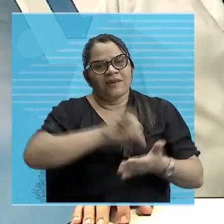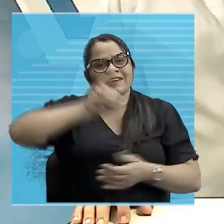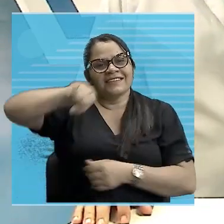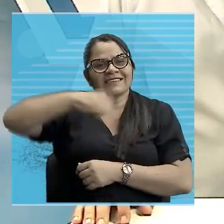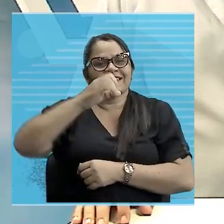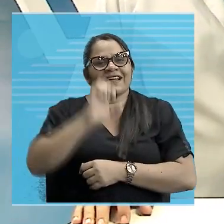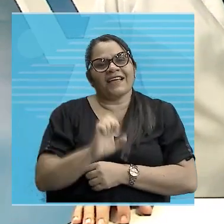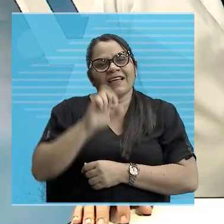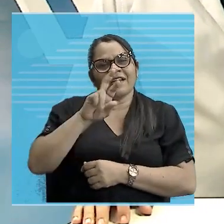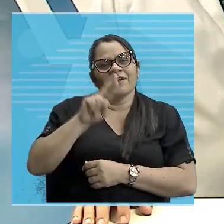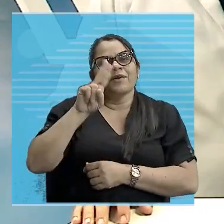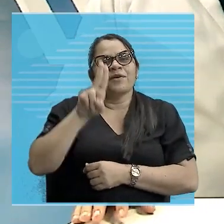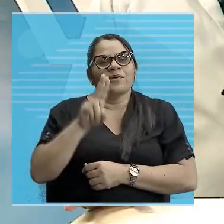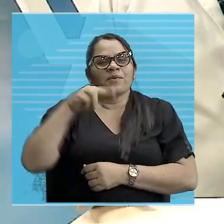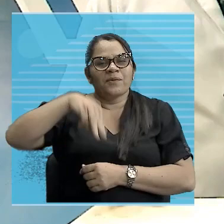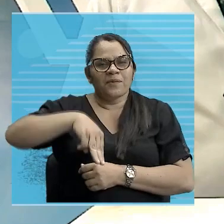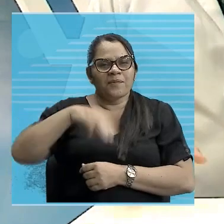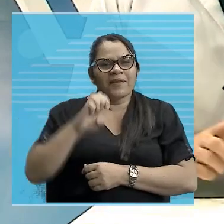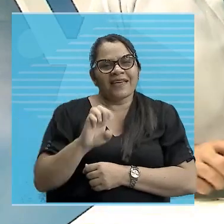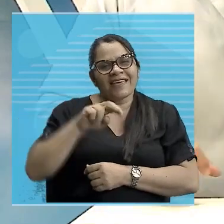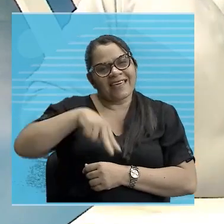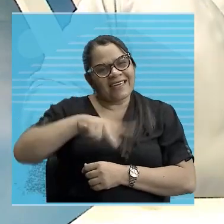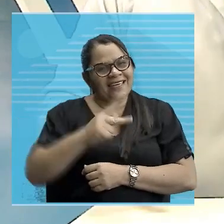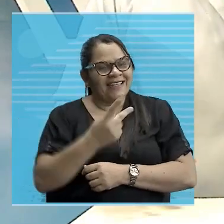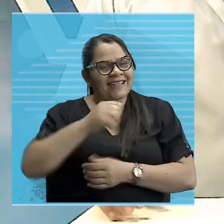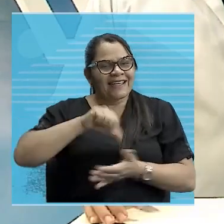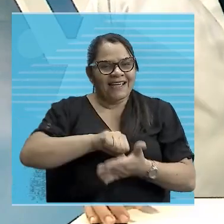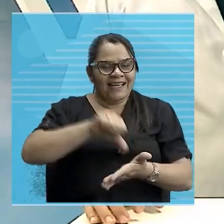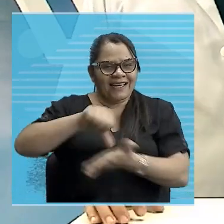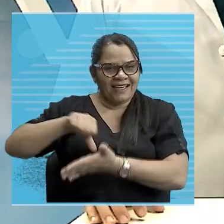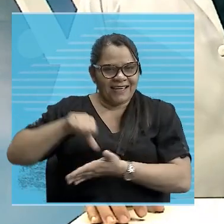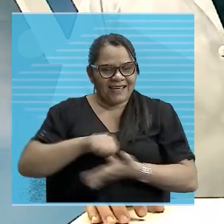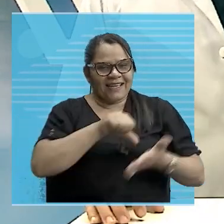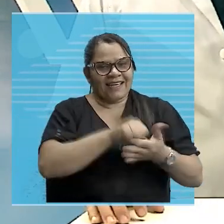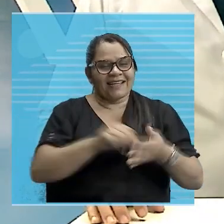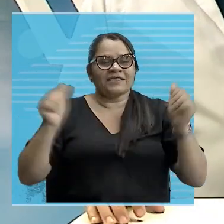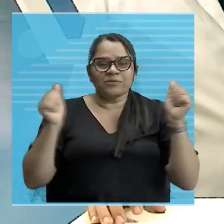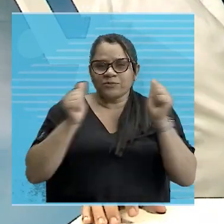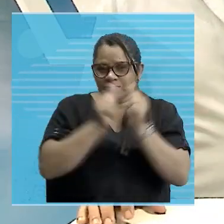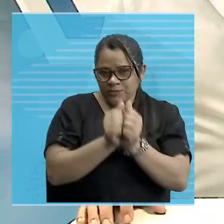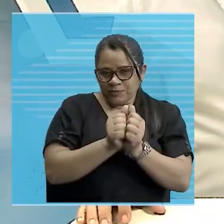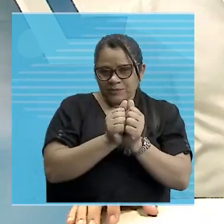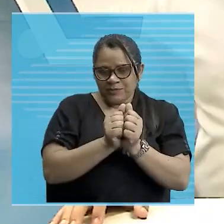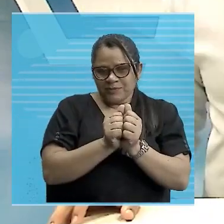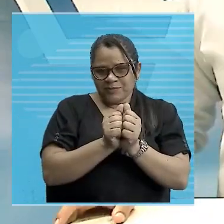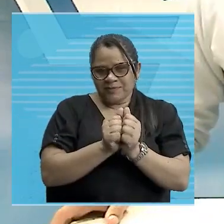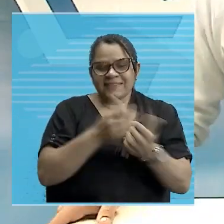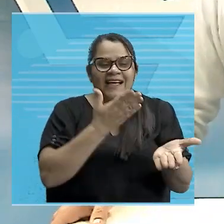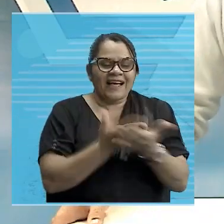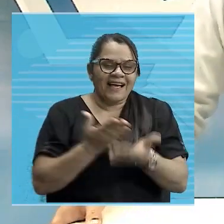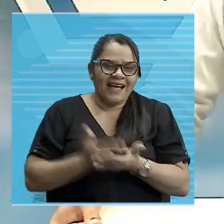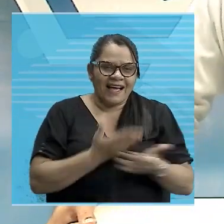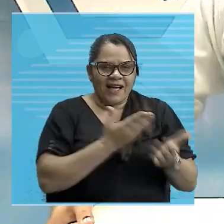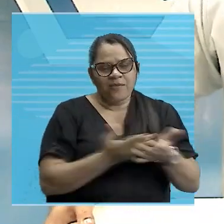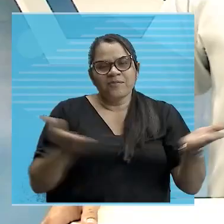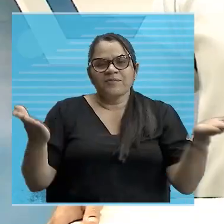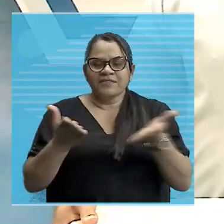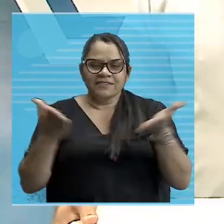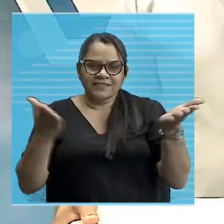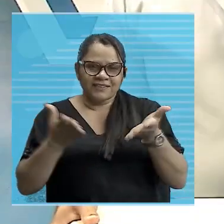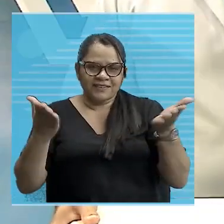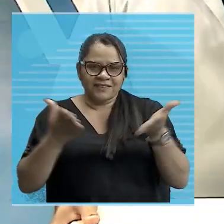Francisco do Piauí claudente tão ligado conosco Nesta aula Meus queridos de hoje